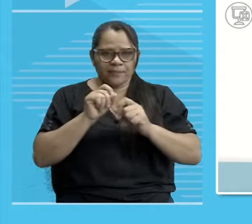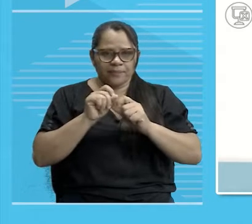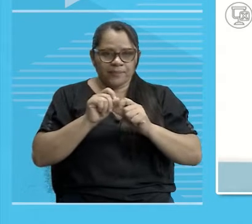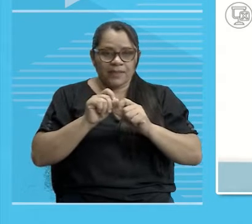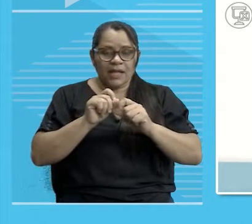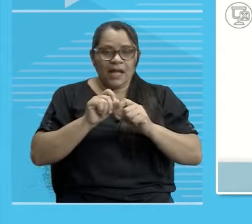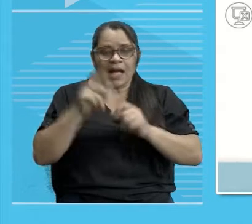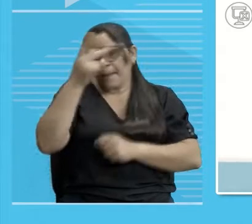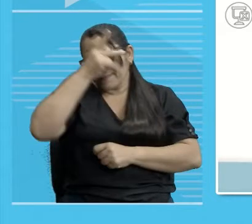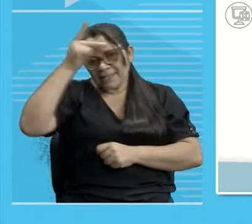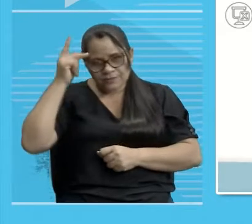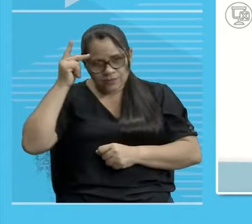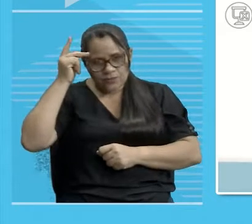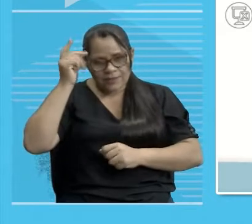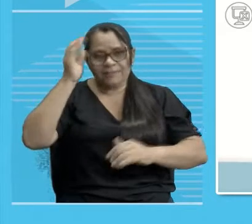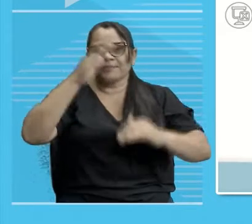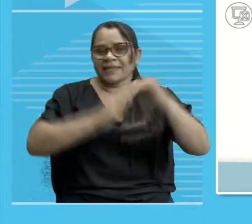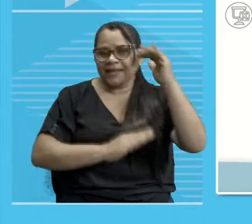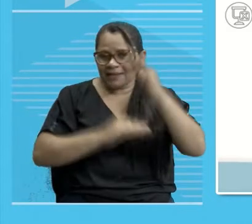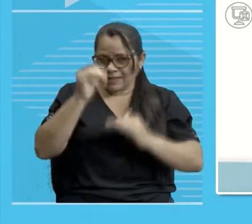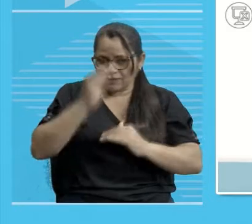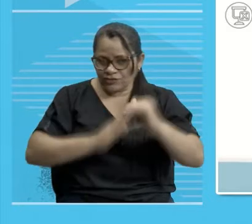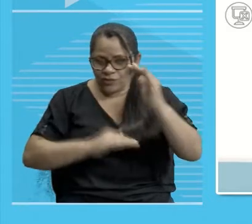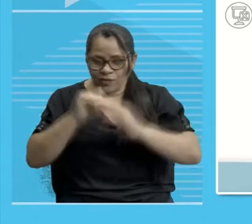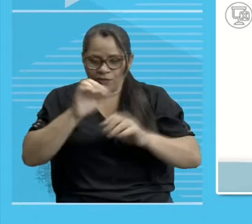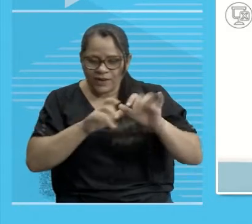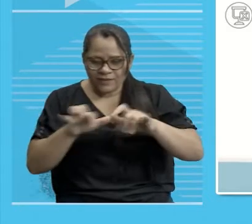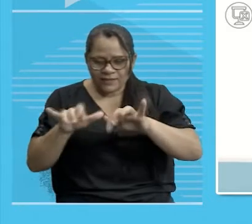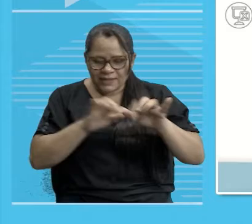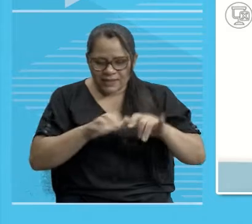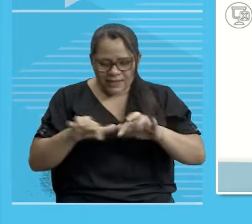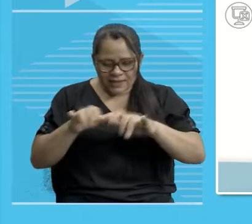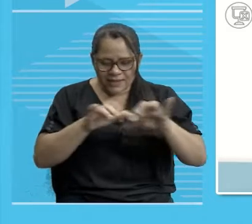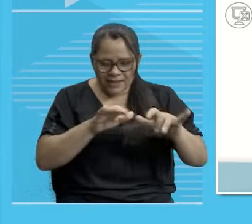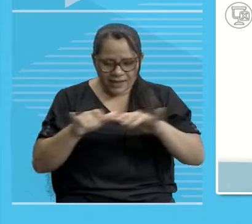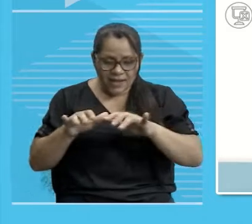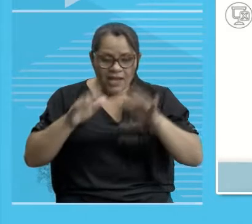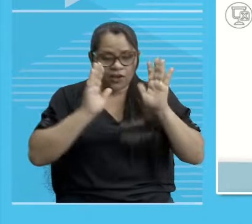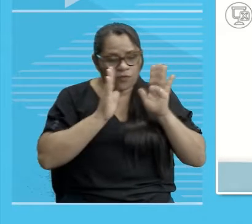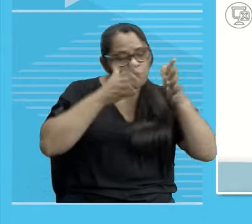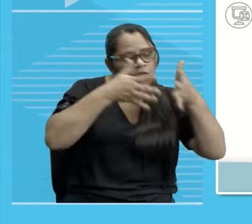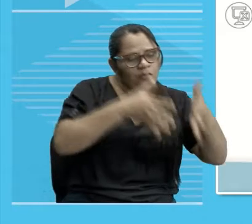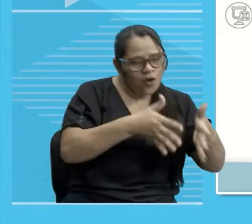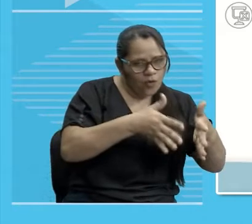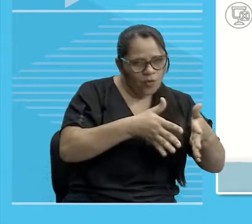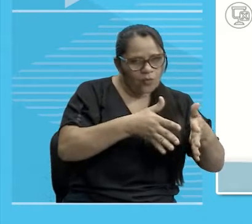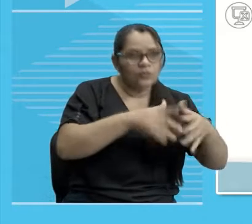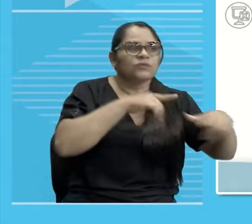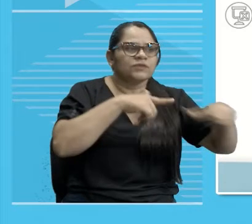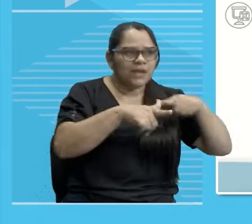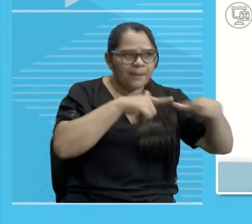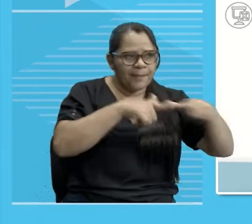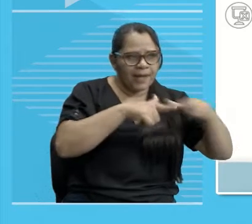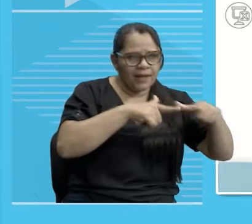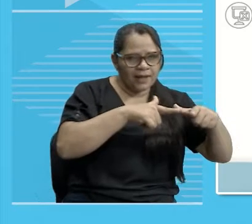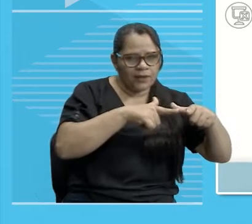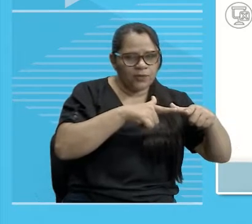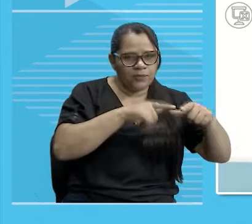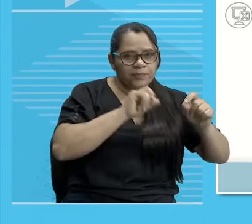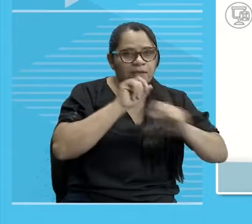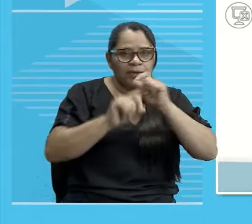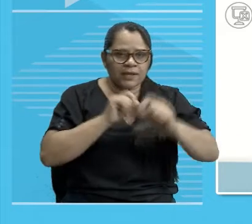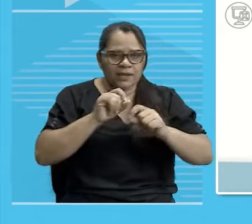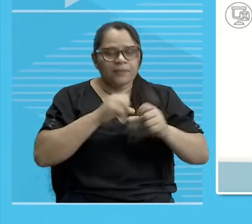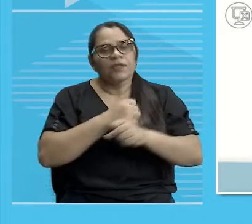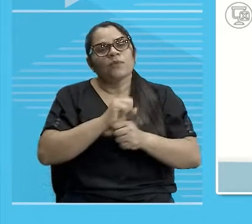datilógrafo é uma profissão que estava muito em evidência nos anos 90 sabe essa tua